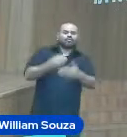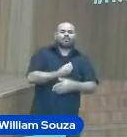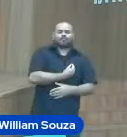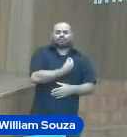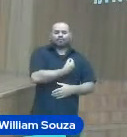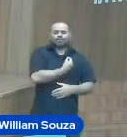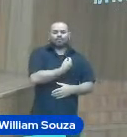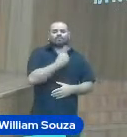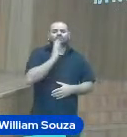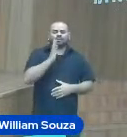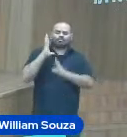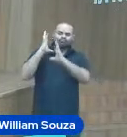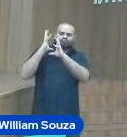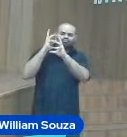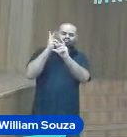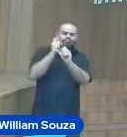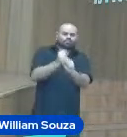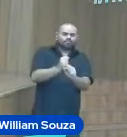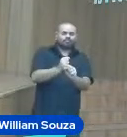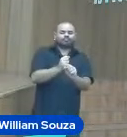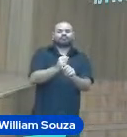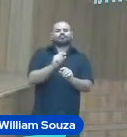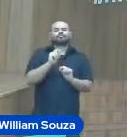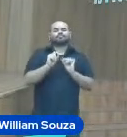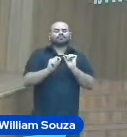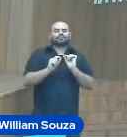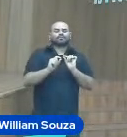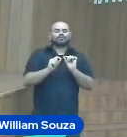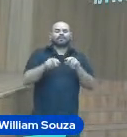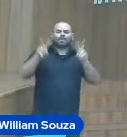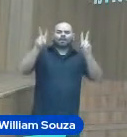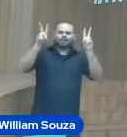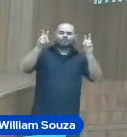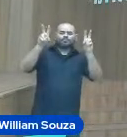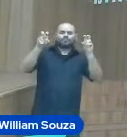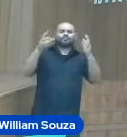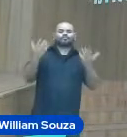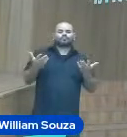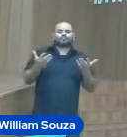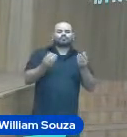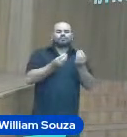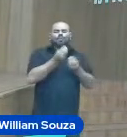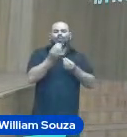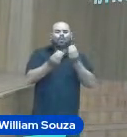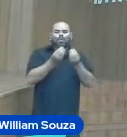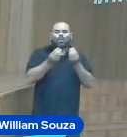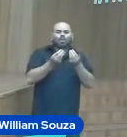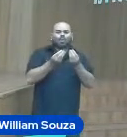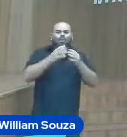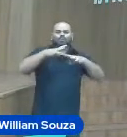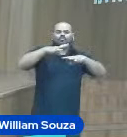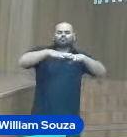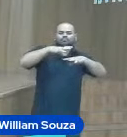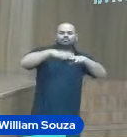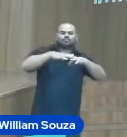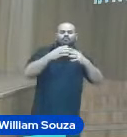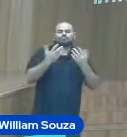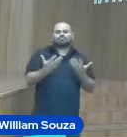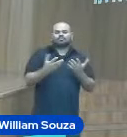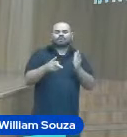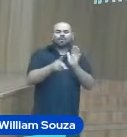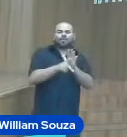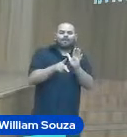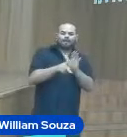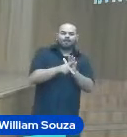nos últimos anos, eu diria. Né? Então, a gente falar sobre perspectivas da matemática como uma ciência humana é